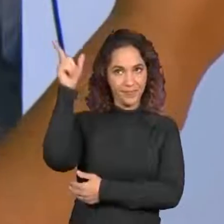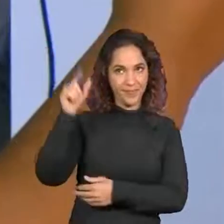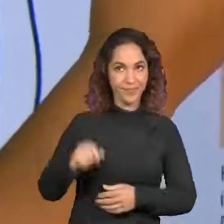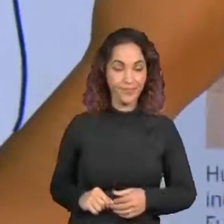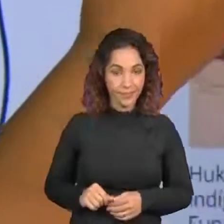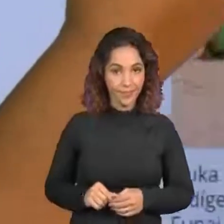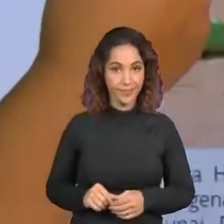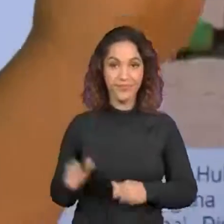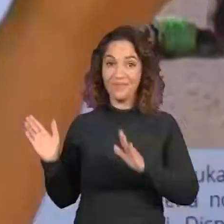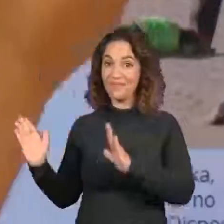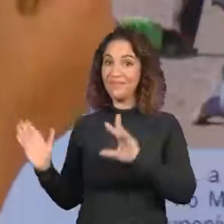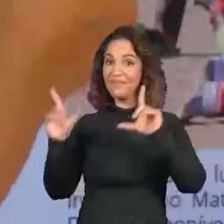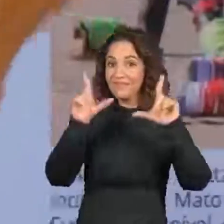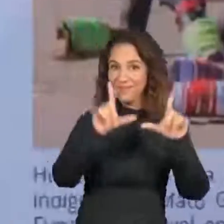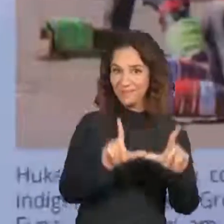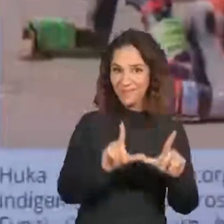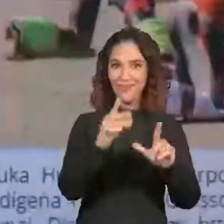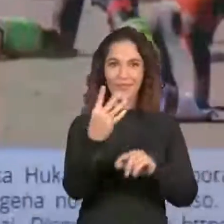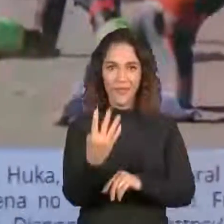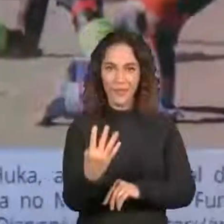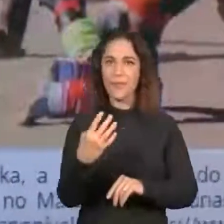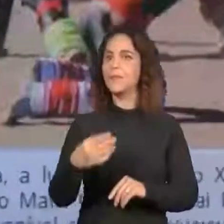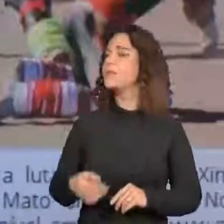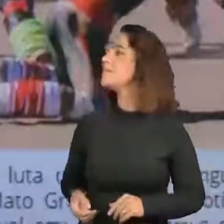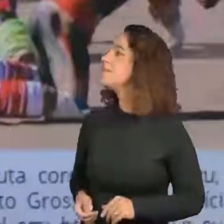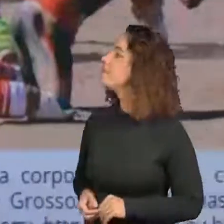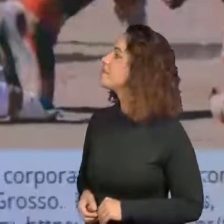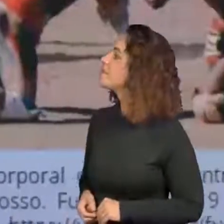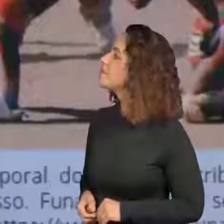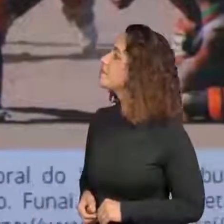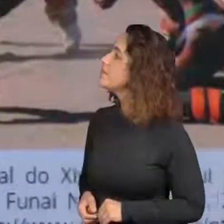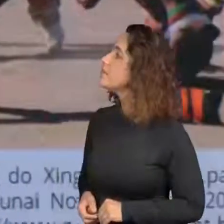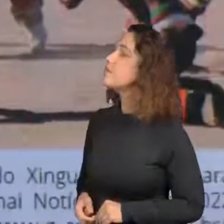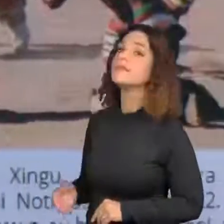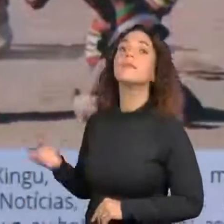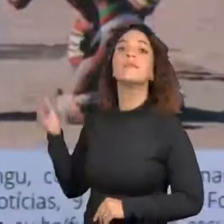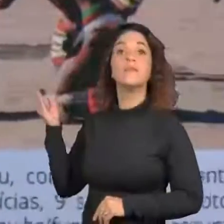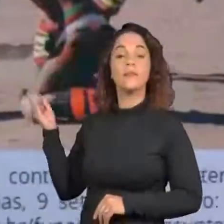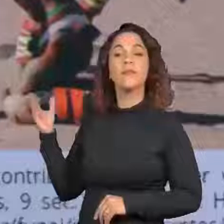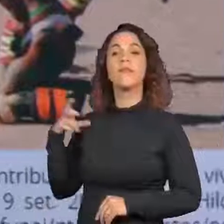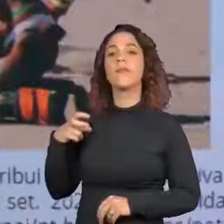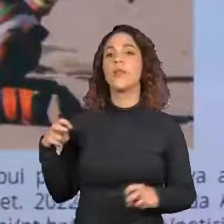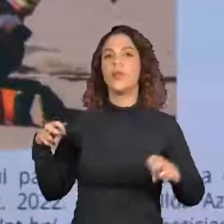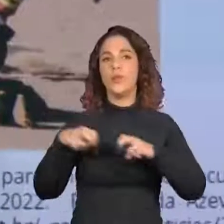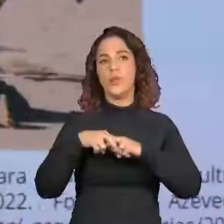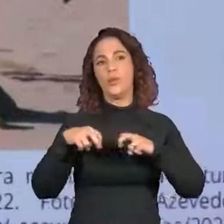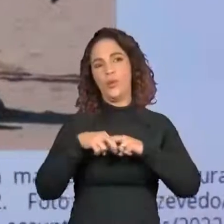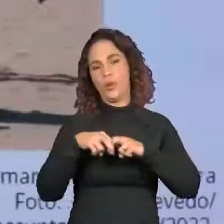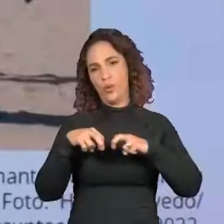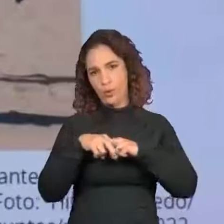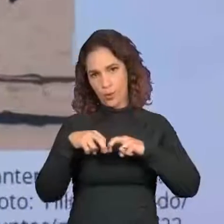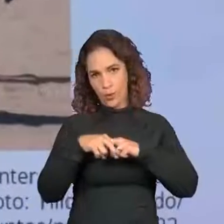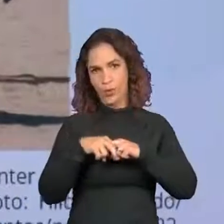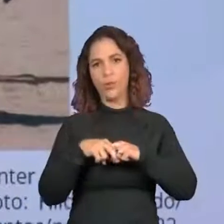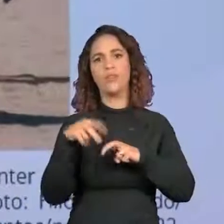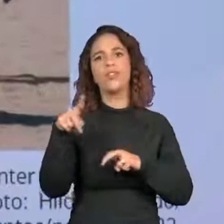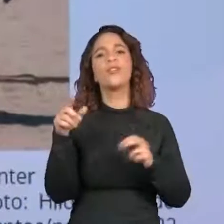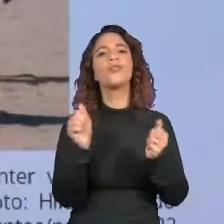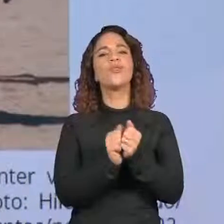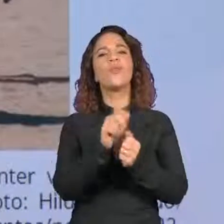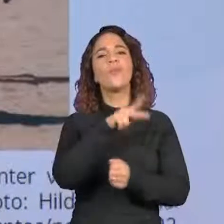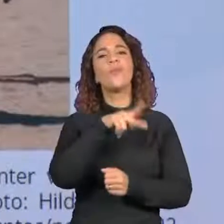Na quarta imagem, eu tenho uma luta tradicional, vocês viram muito com a Profran,